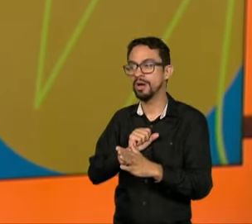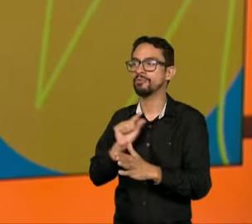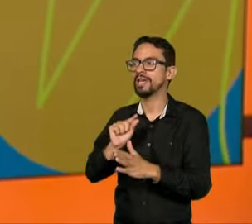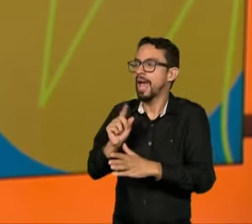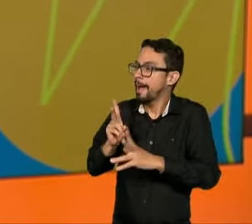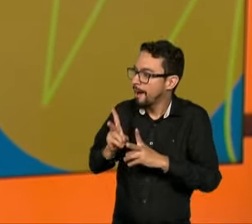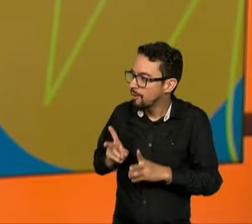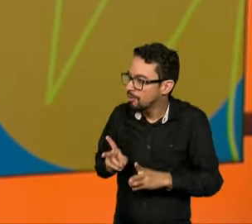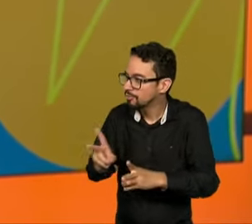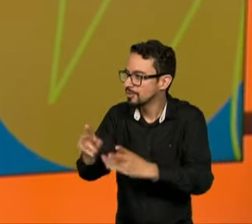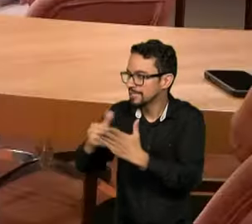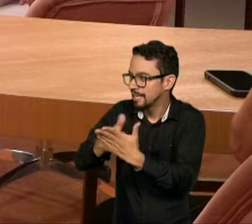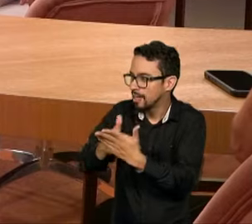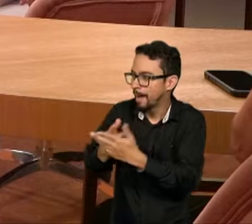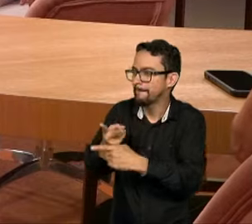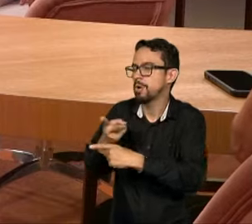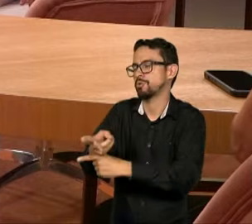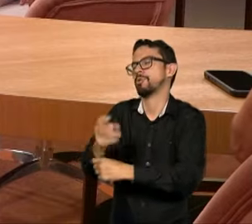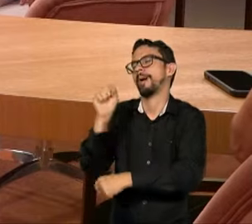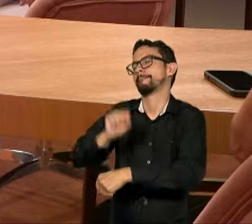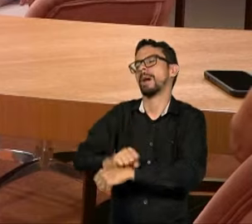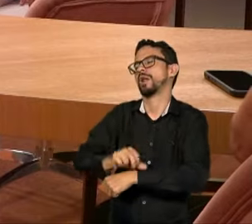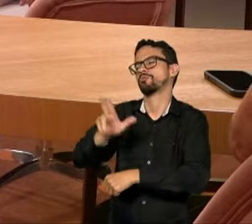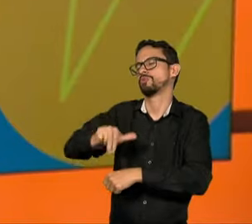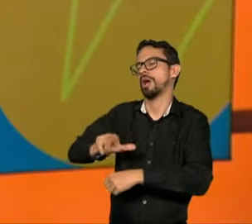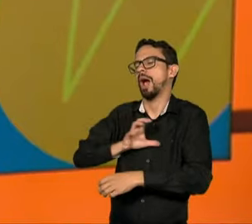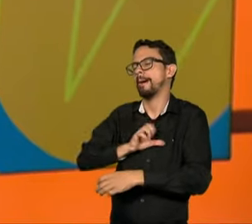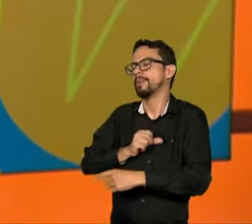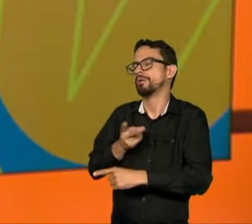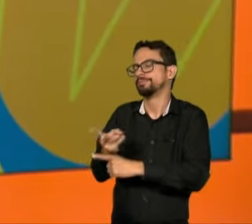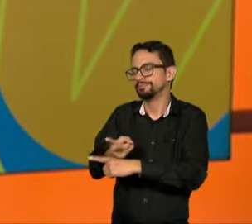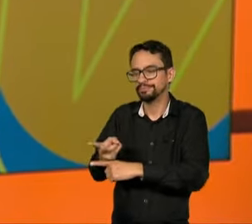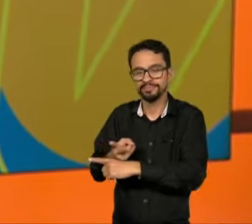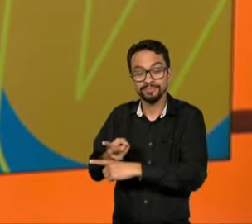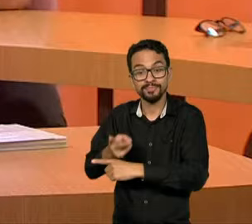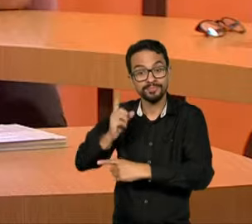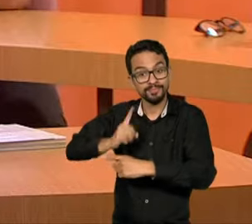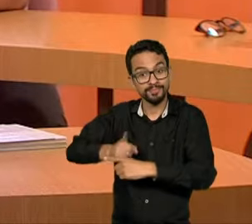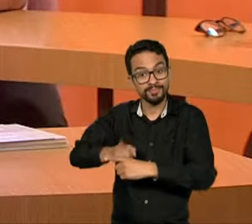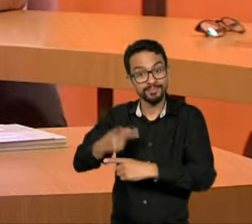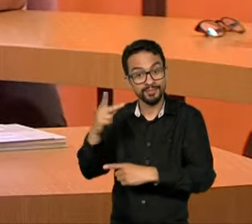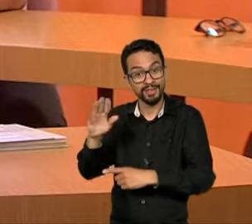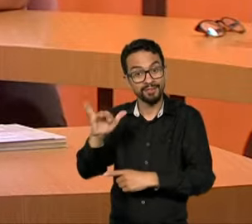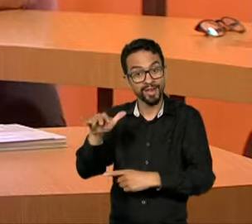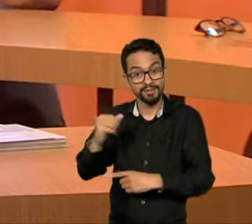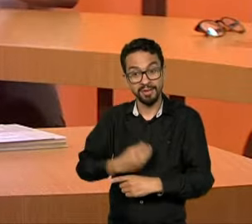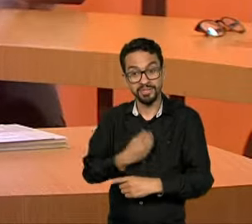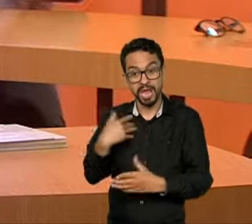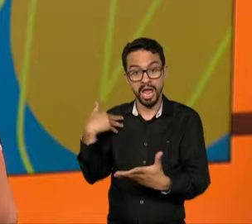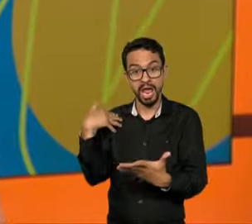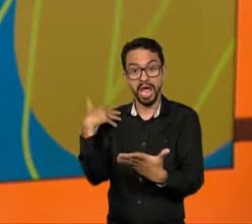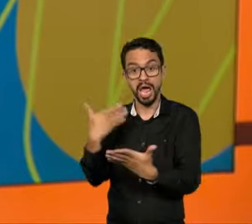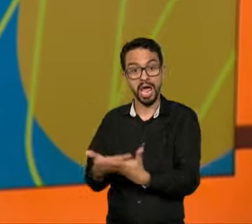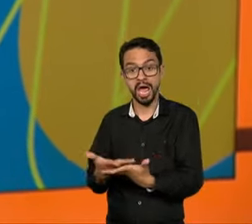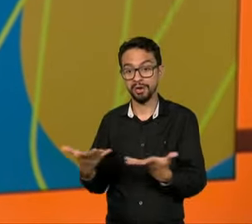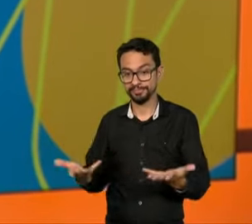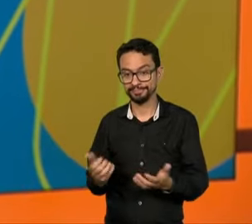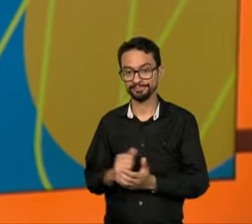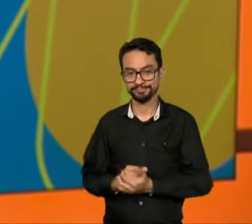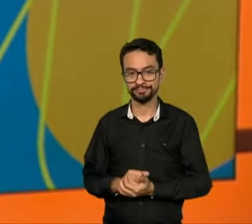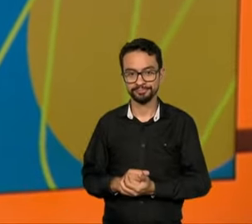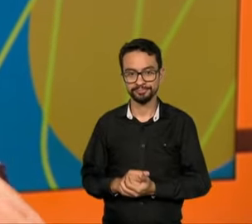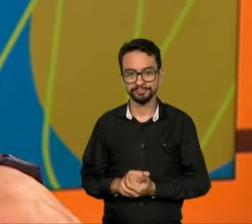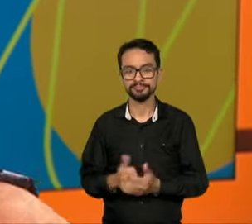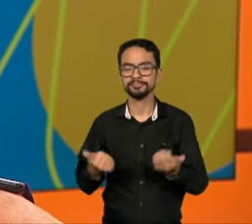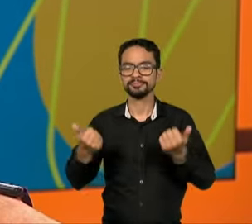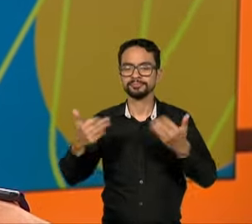amor. É uma busca, exatamente. E é isso que a Fátima falou que está fazendo a vida dela inteira, é o que eu fiz a vida inteira. Hoje tem uma expressão